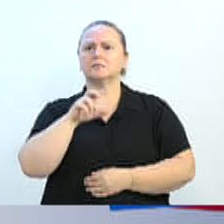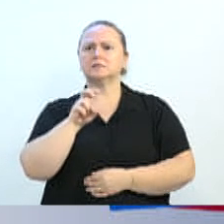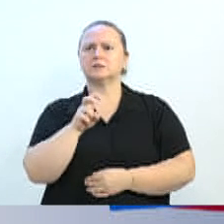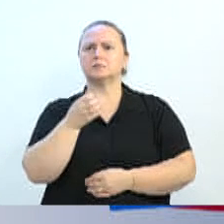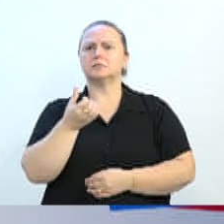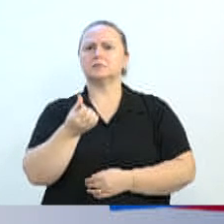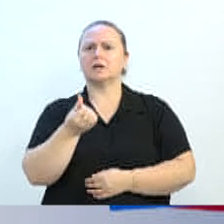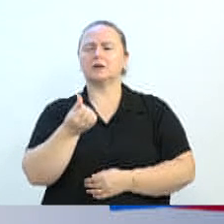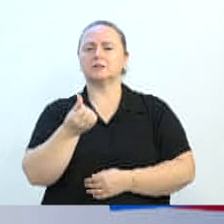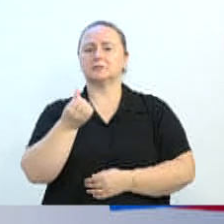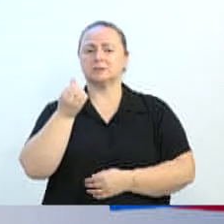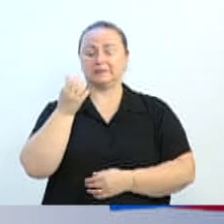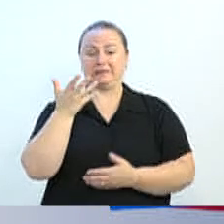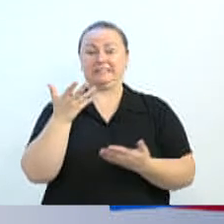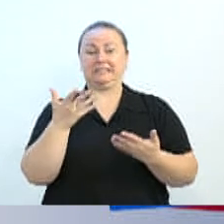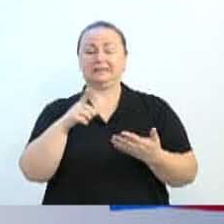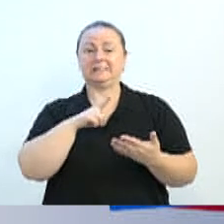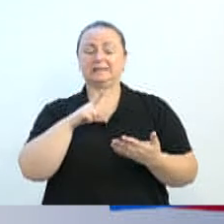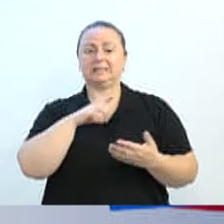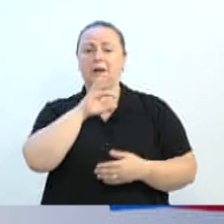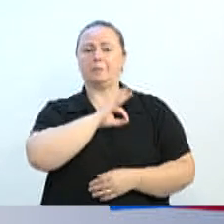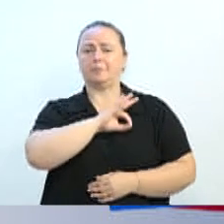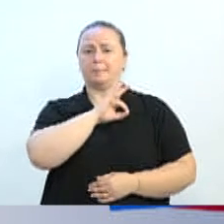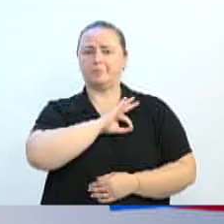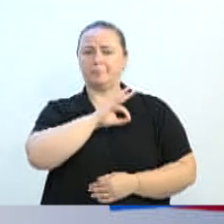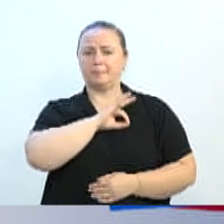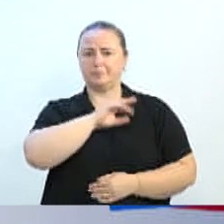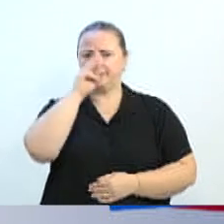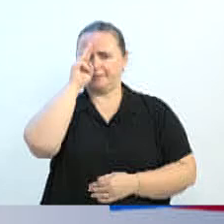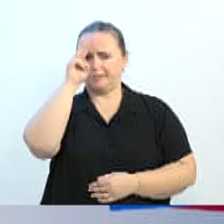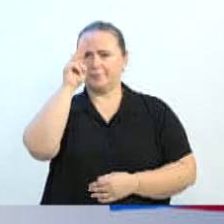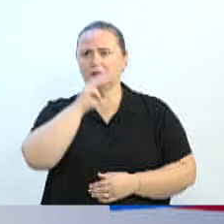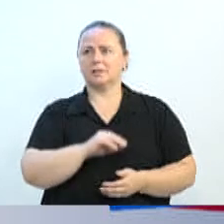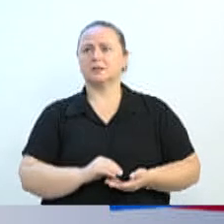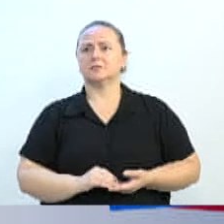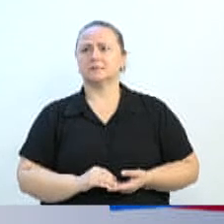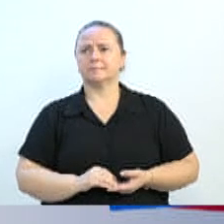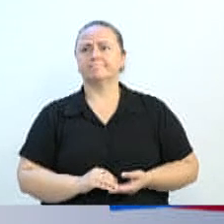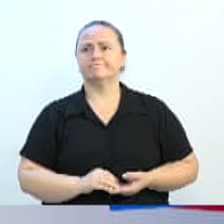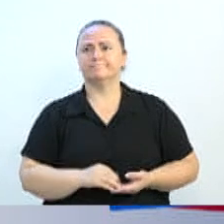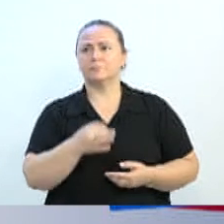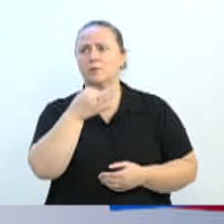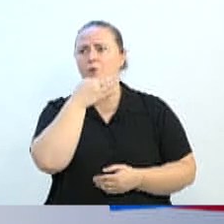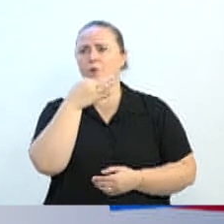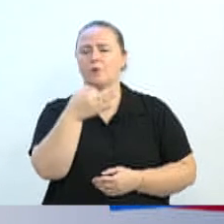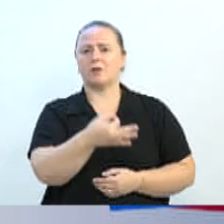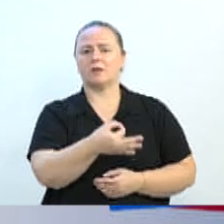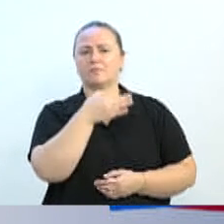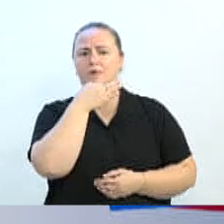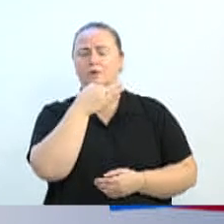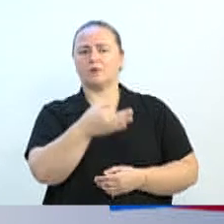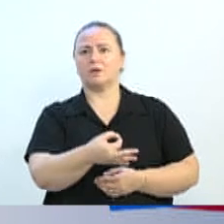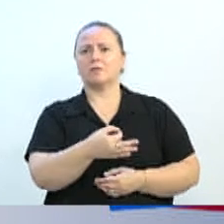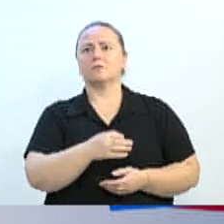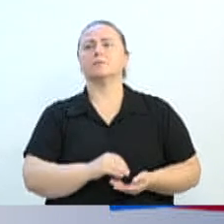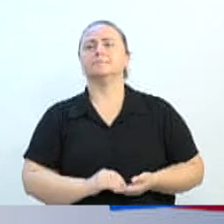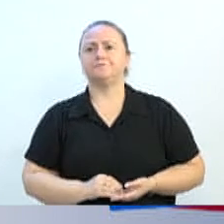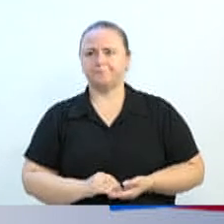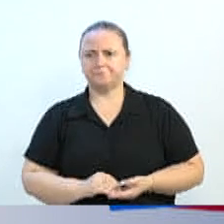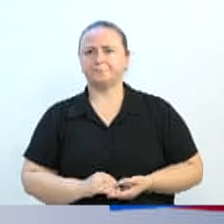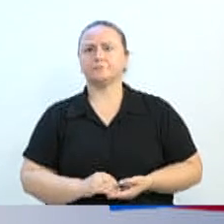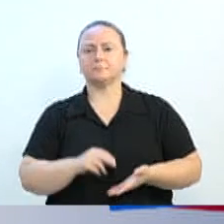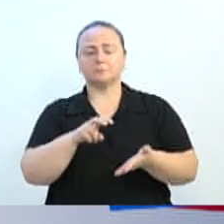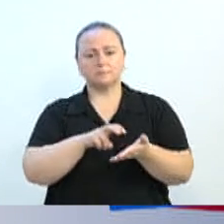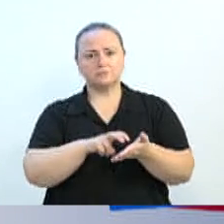de polícia ontem Te vi te vi ontem foi uma coisa horrorosa quem estava lá dentro percebeu agora de